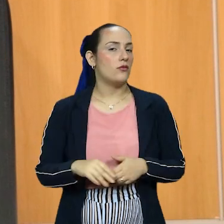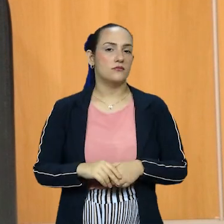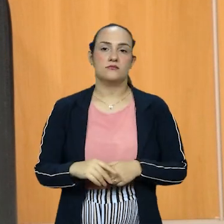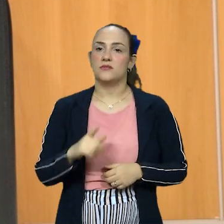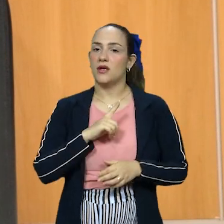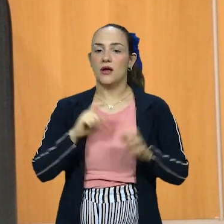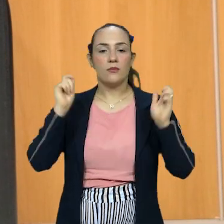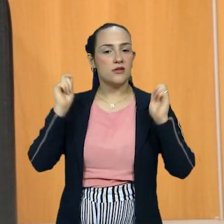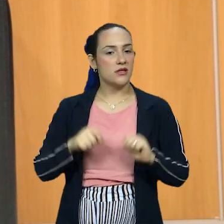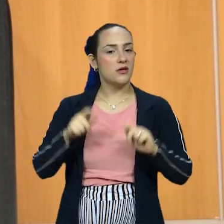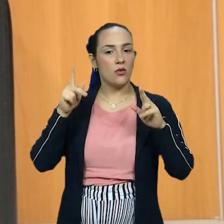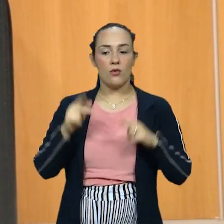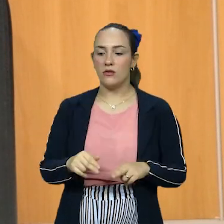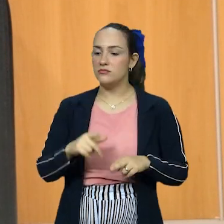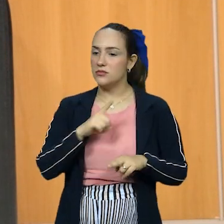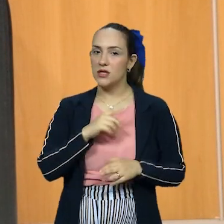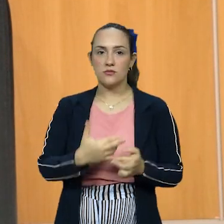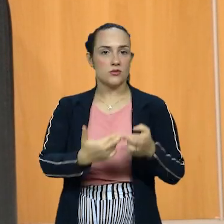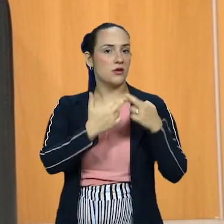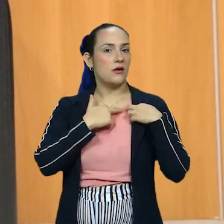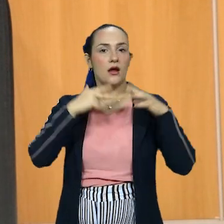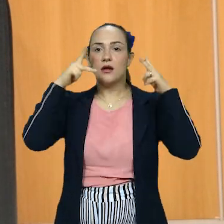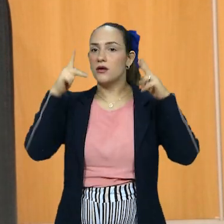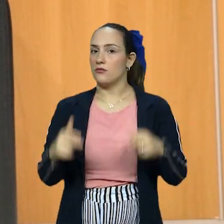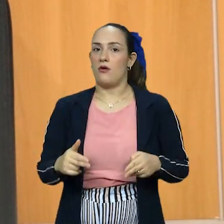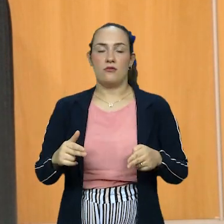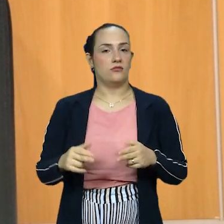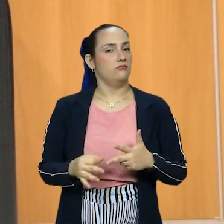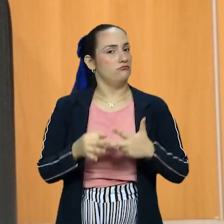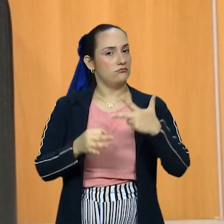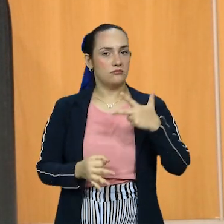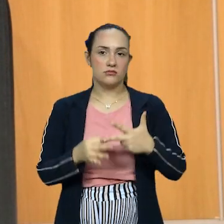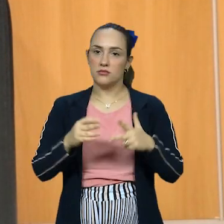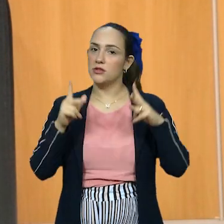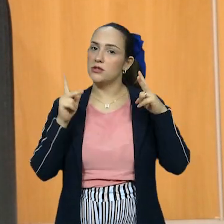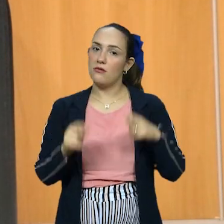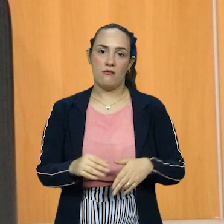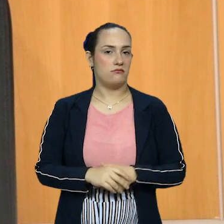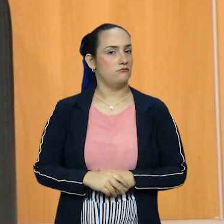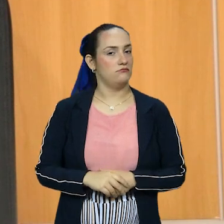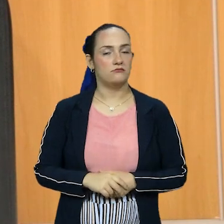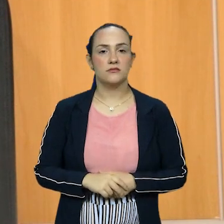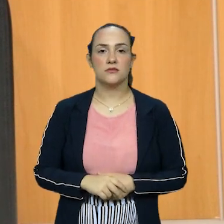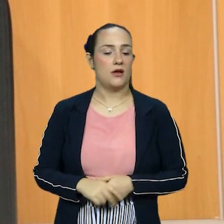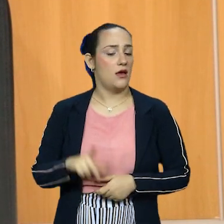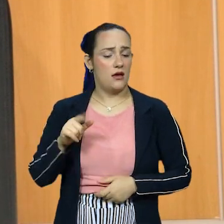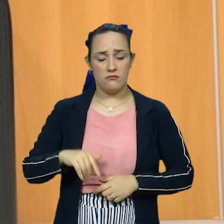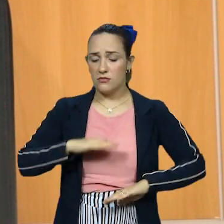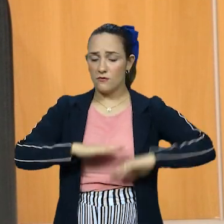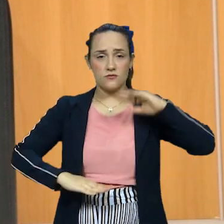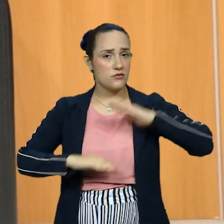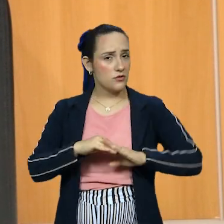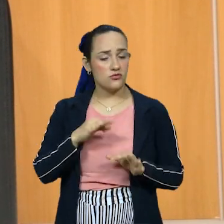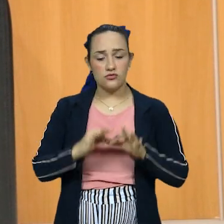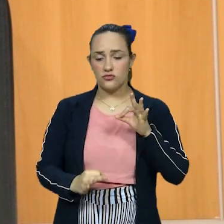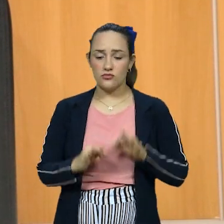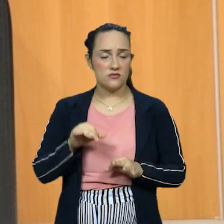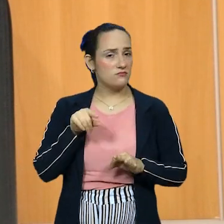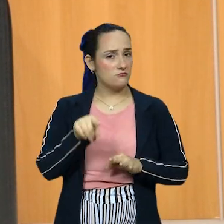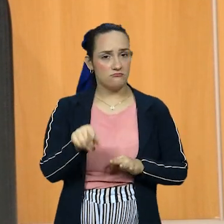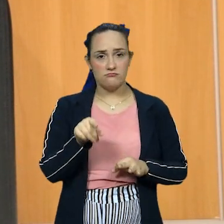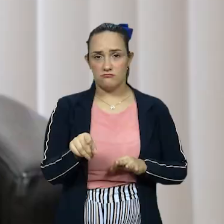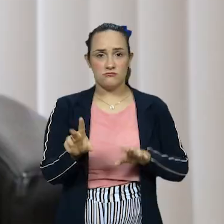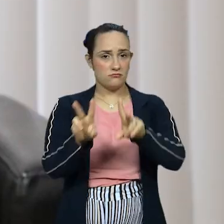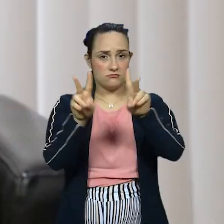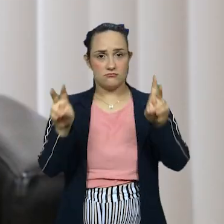as prerrogativas, com todos os ônus e bônus do Poder Judiciário, com todas as garantias. Ele é um juiz naquela